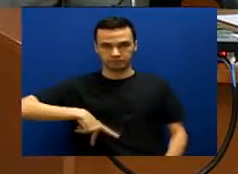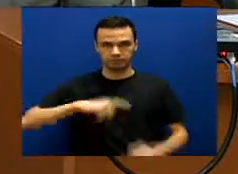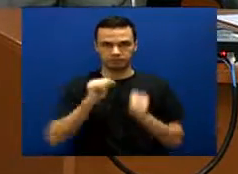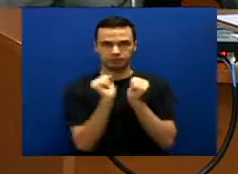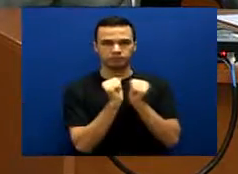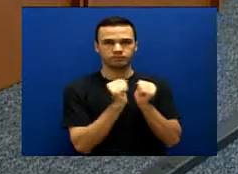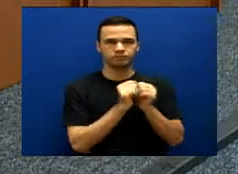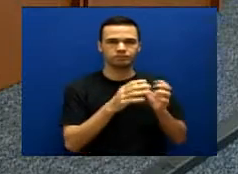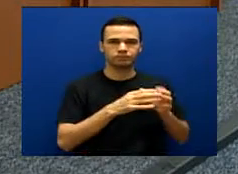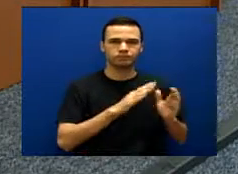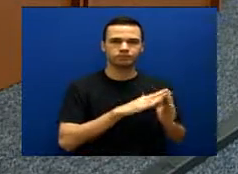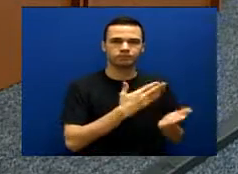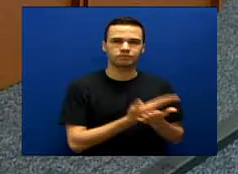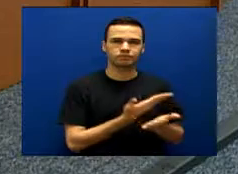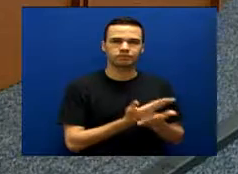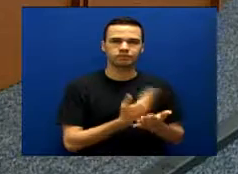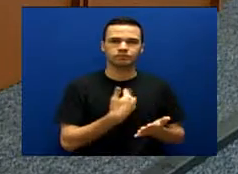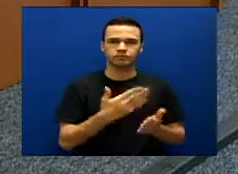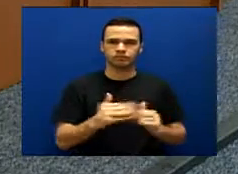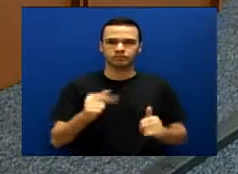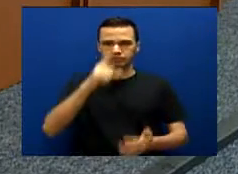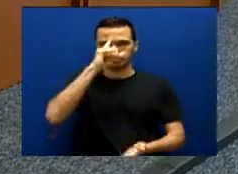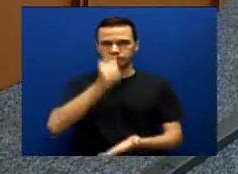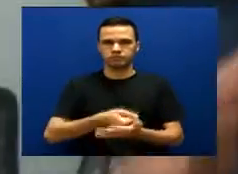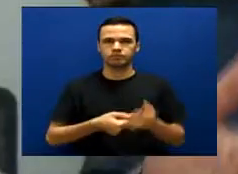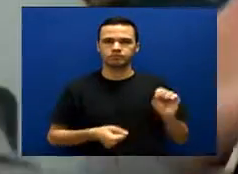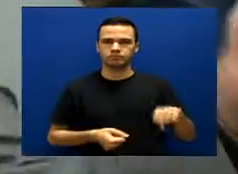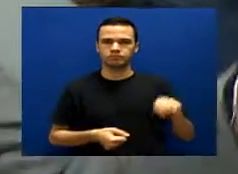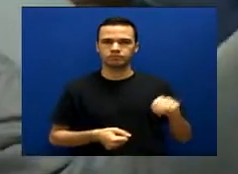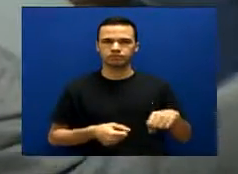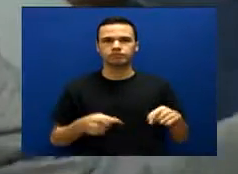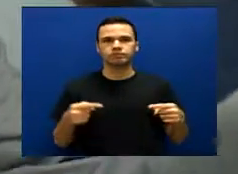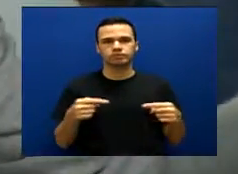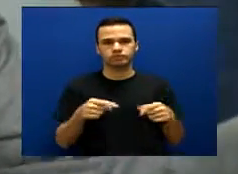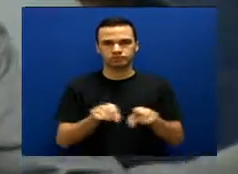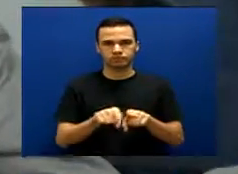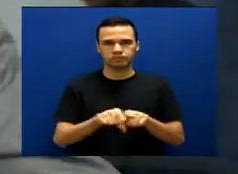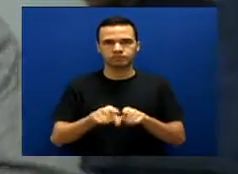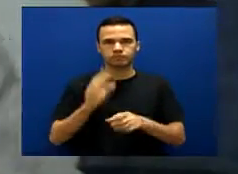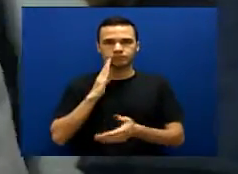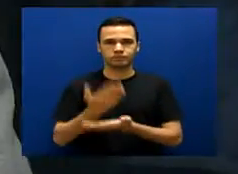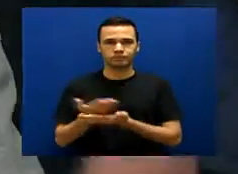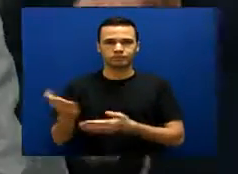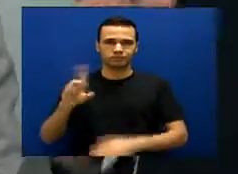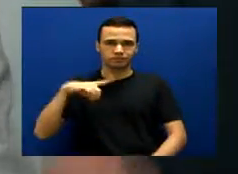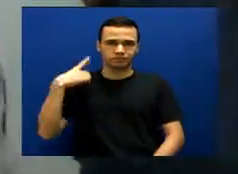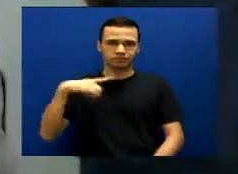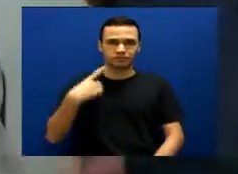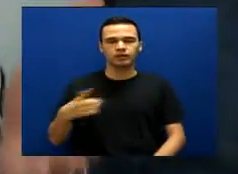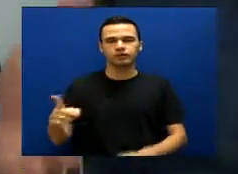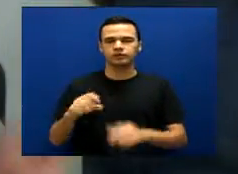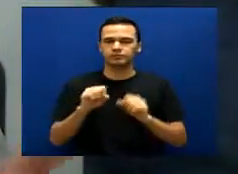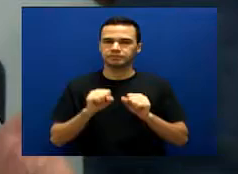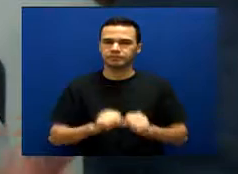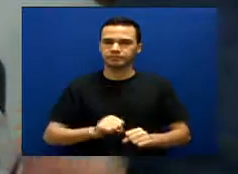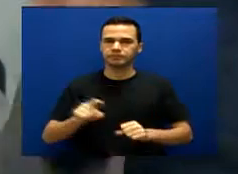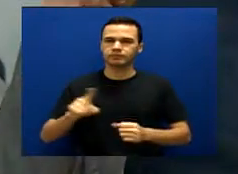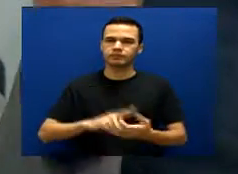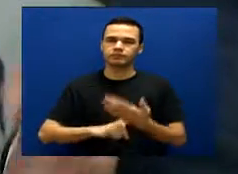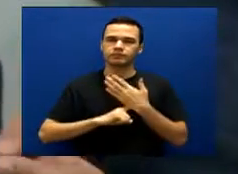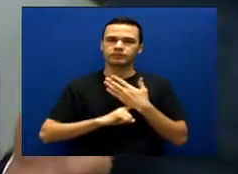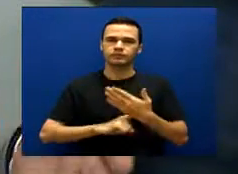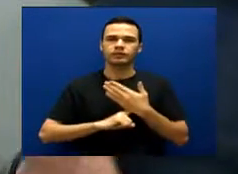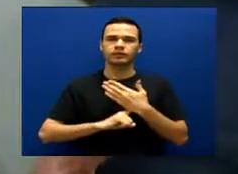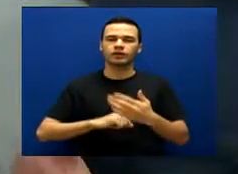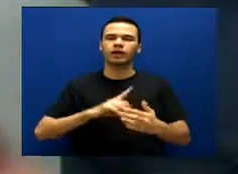a Comissão de Educação, eu peço o voto sim, certo? E dando um voto de confiança ao nosso secretário de Educação para que realmente isso